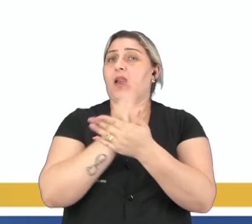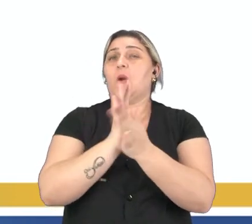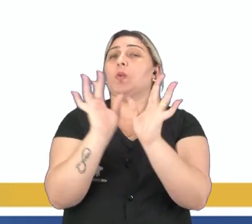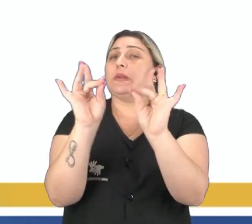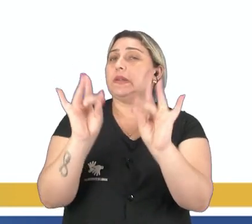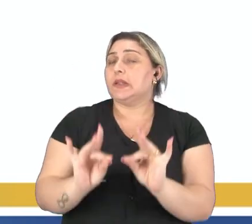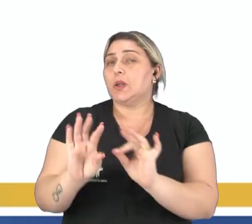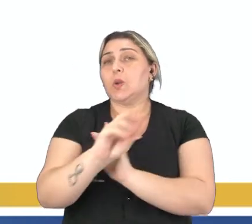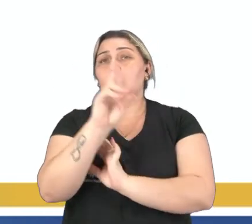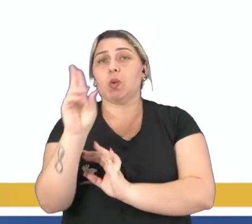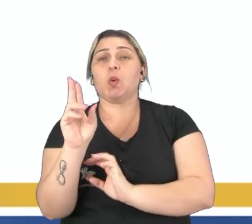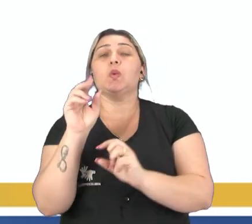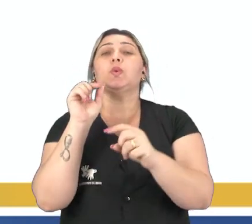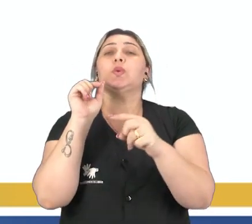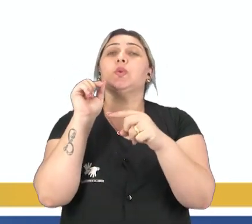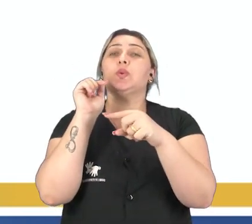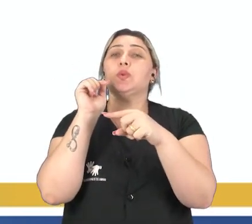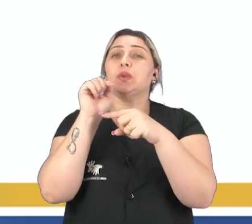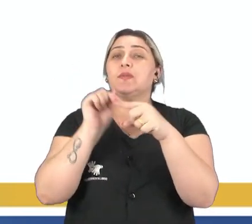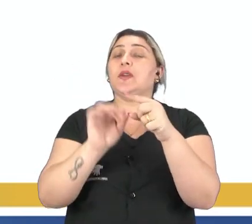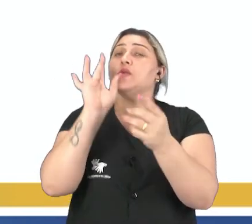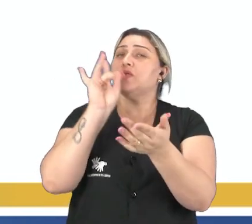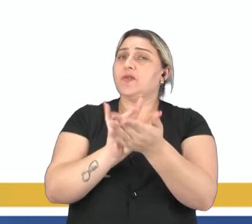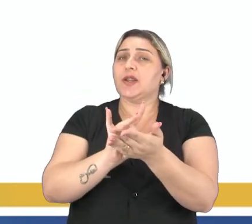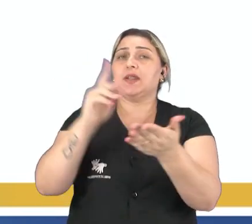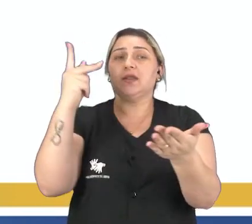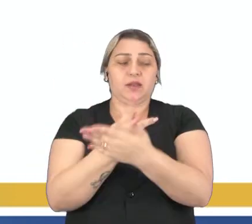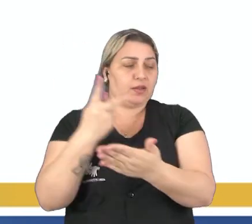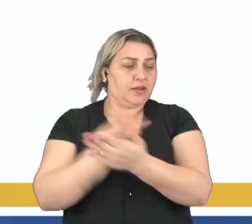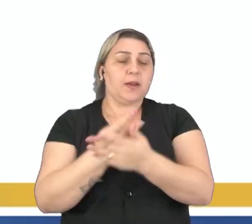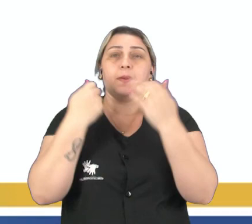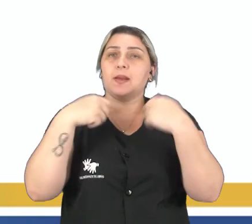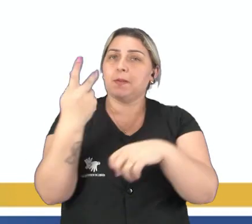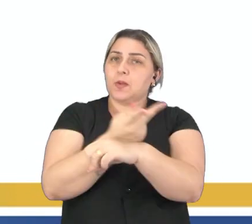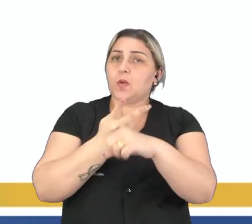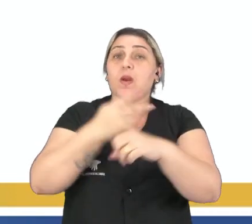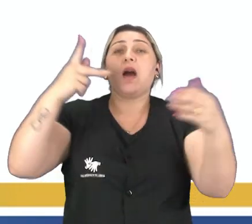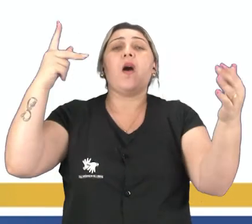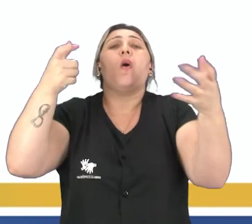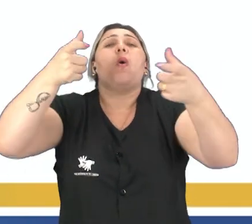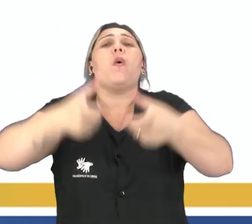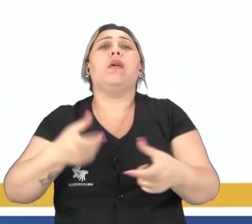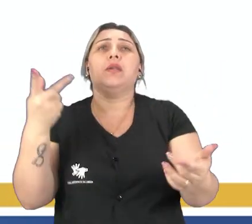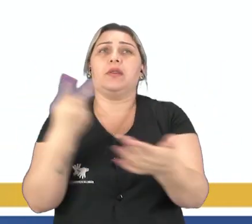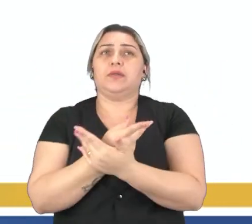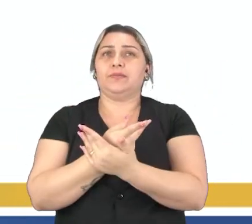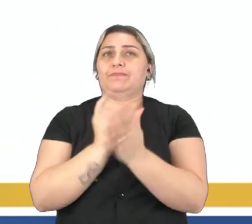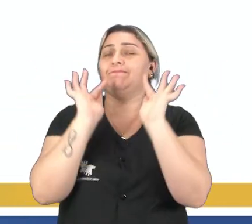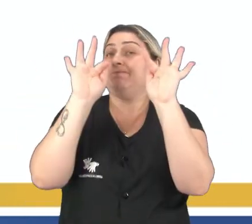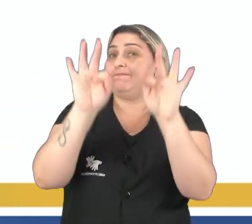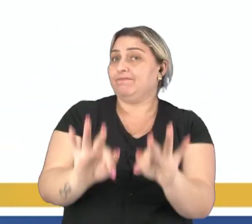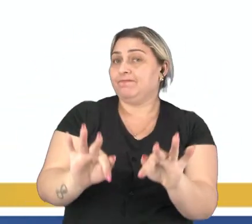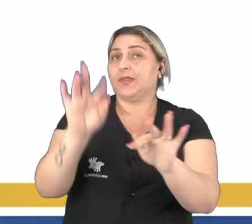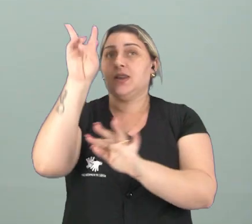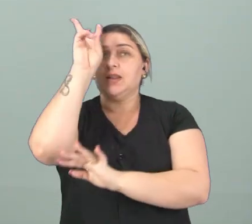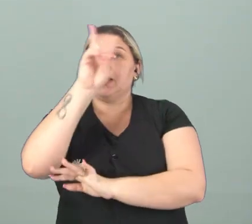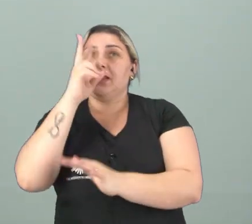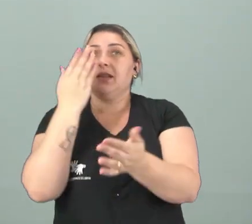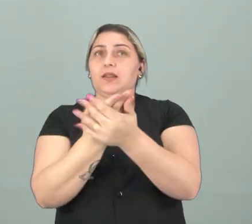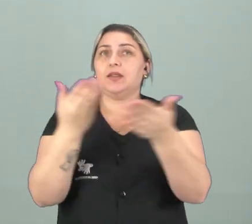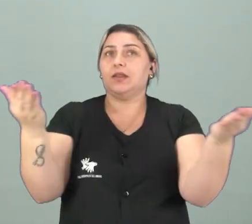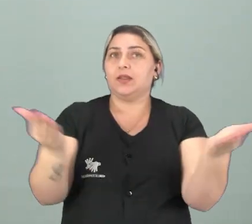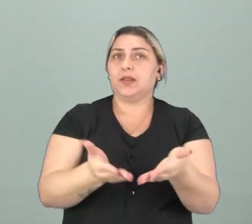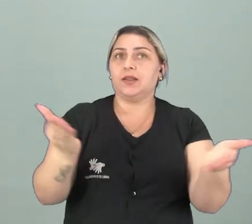coisa, ou a sua divisão realmente está errada. E aí você tem que procurar o seu erro. Bom, na aula